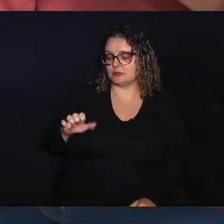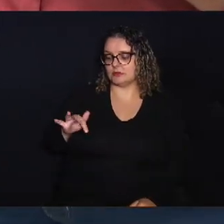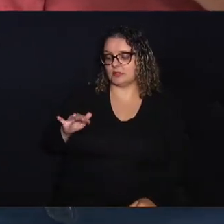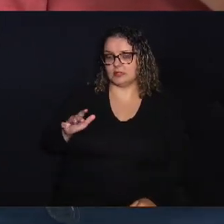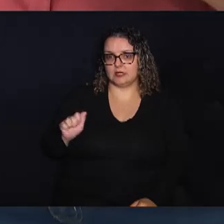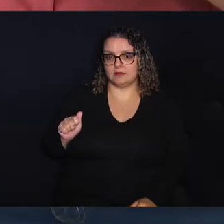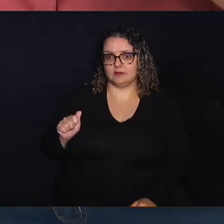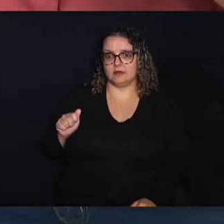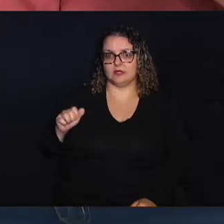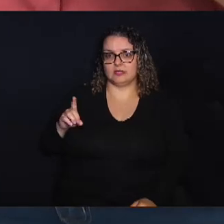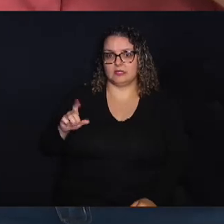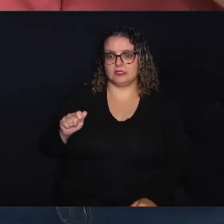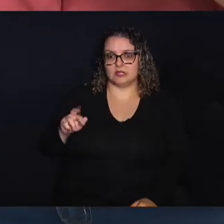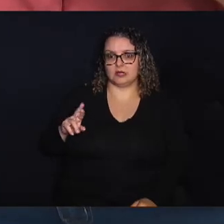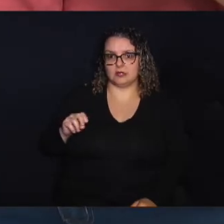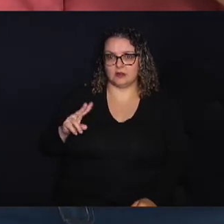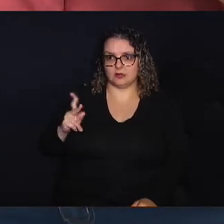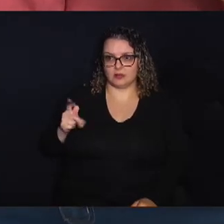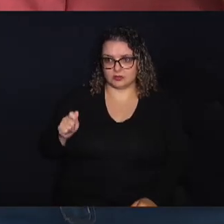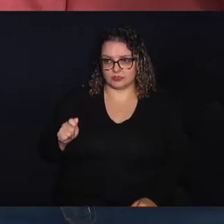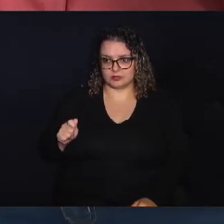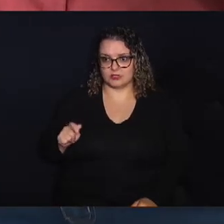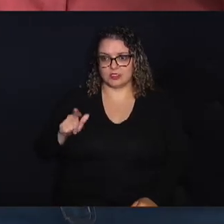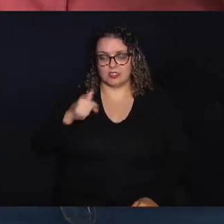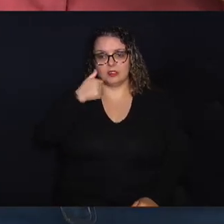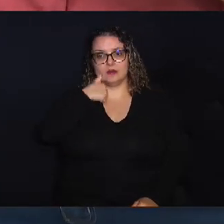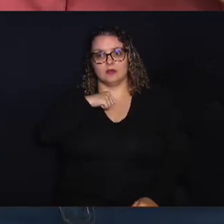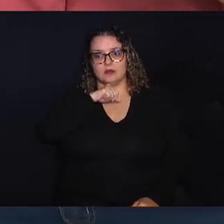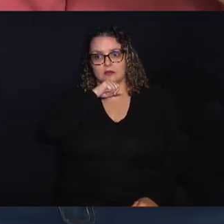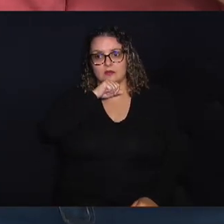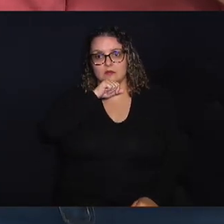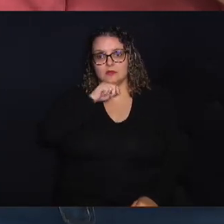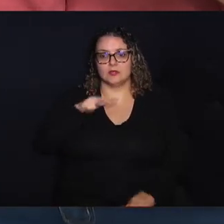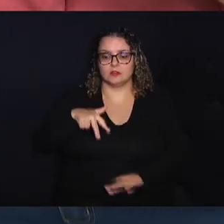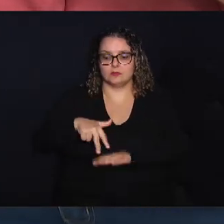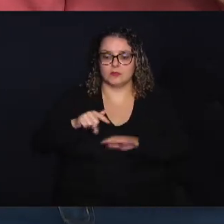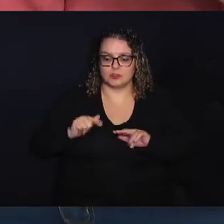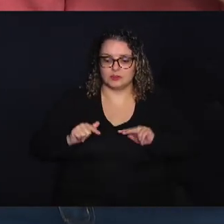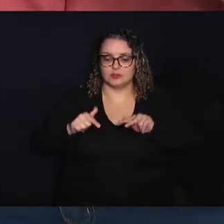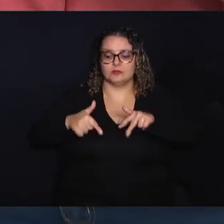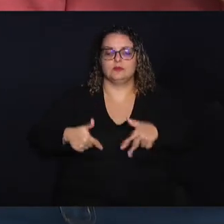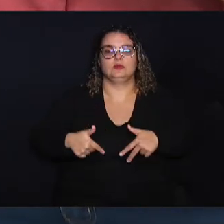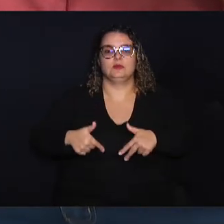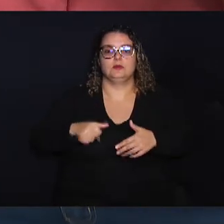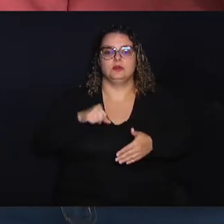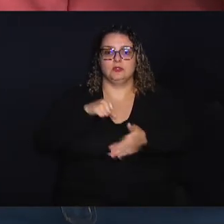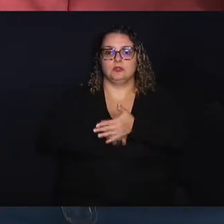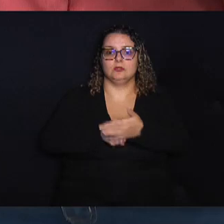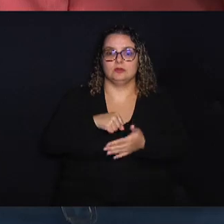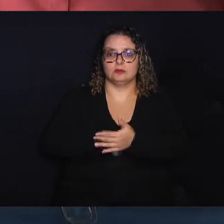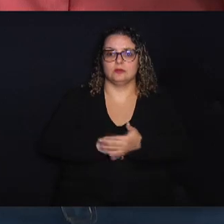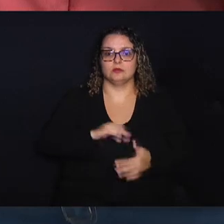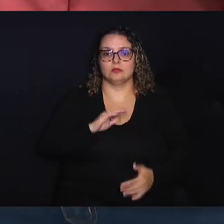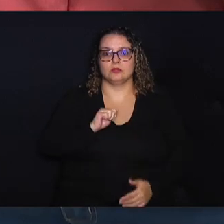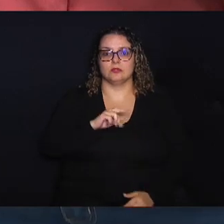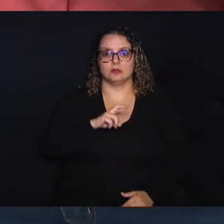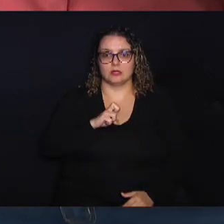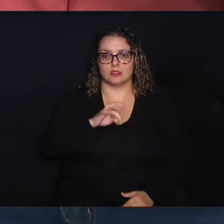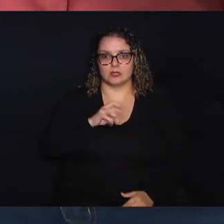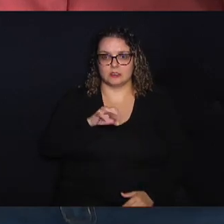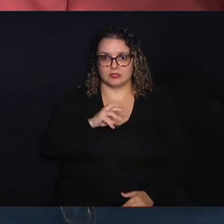Madalena da Rocha, que é mãe de um ativista, lutador, do carteiro